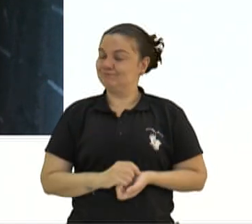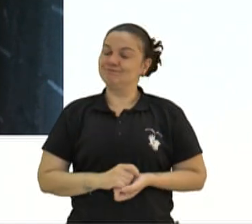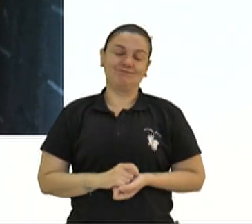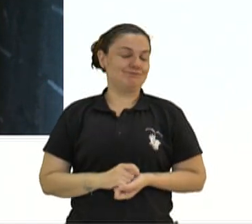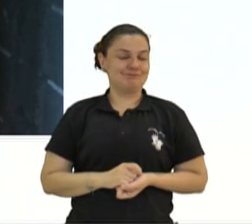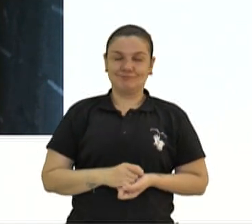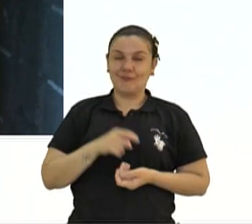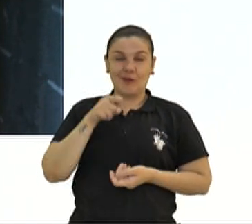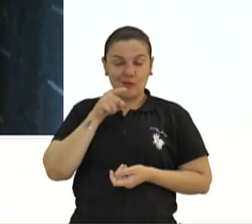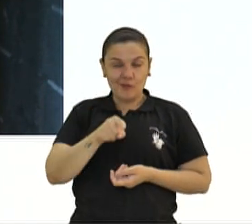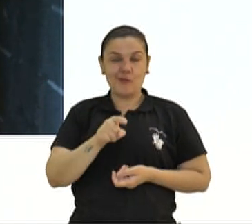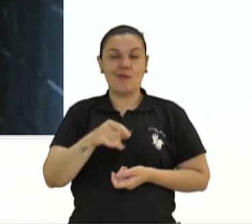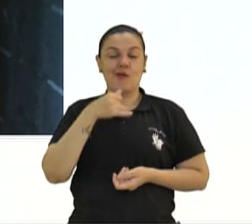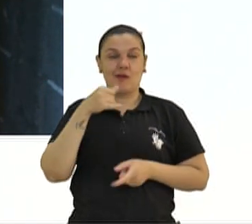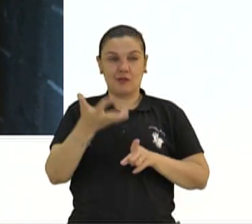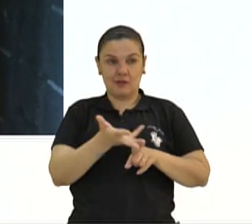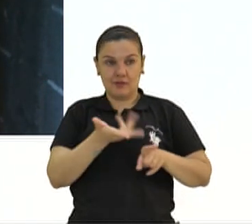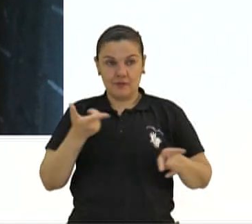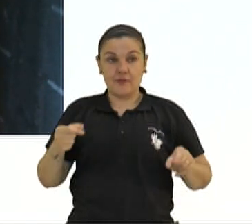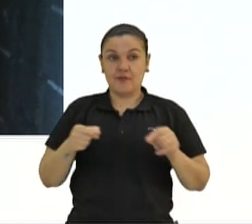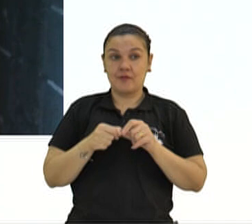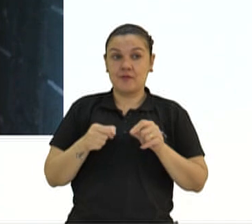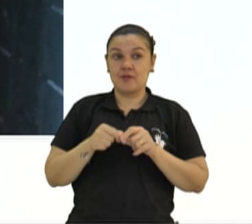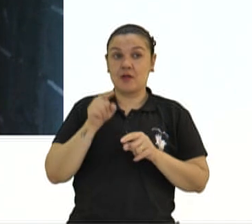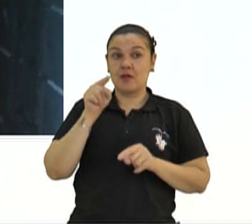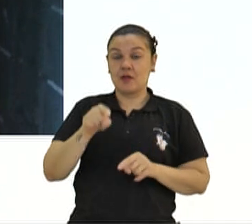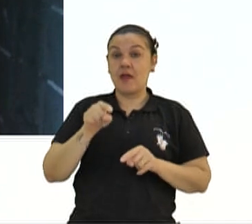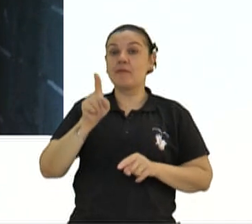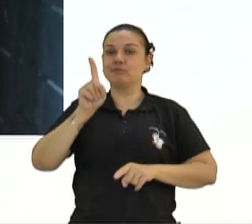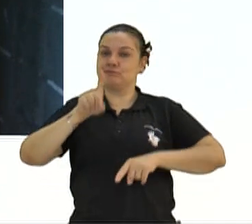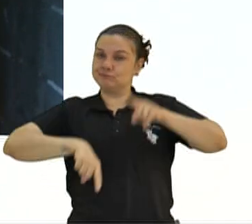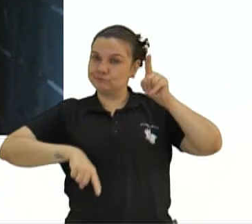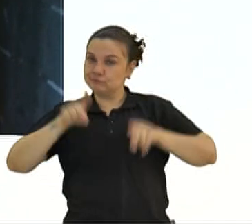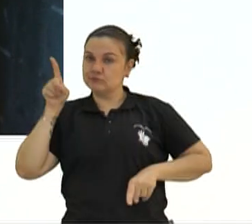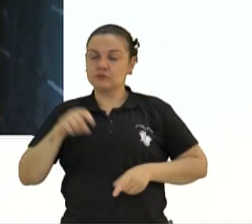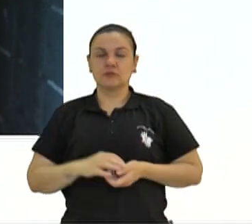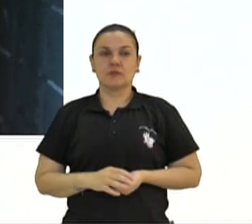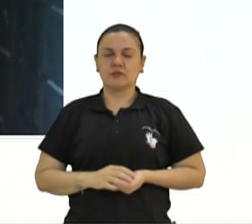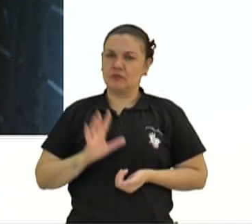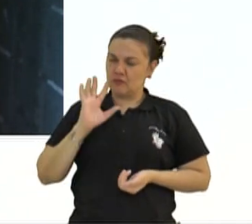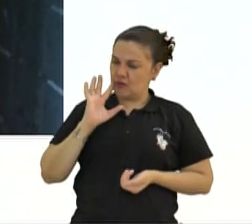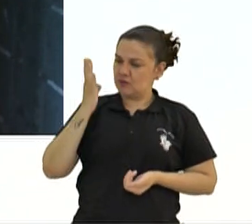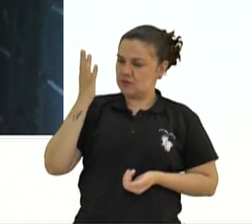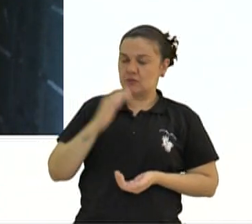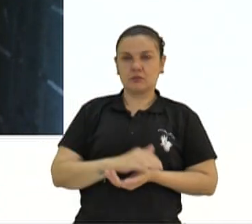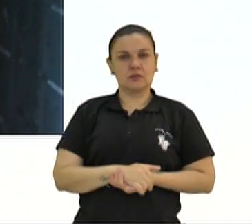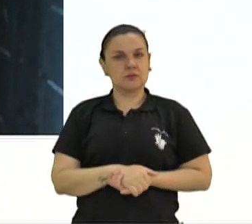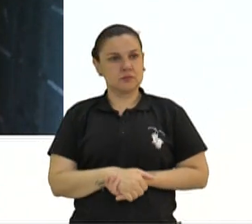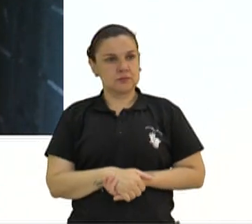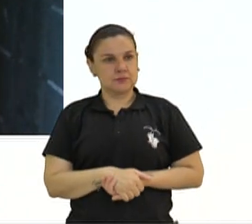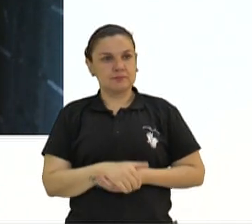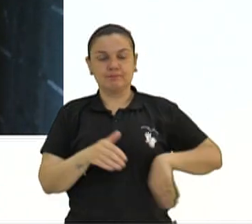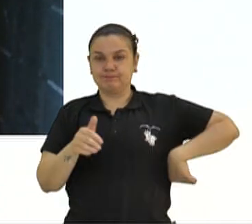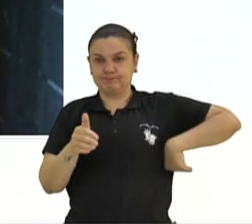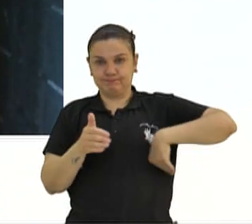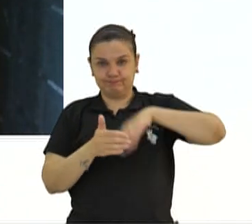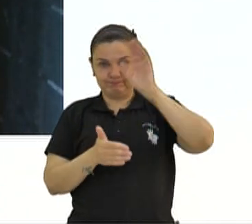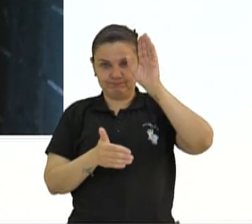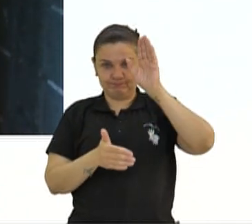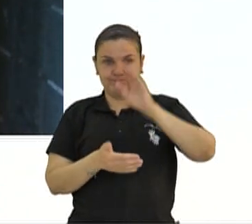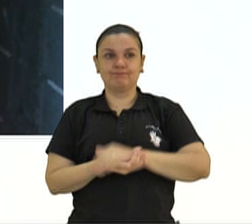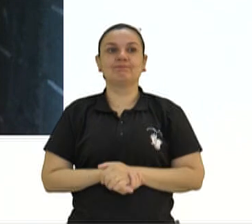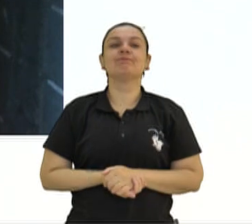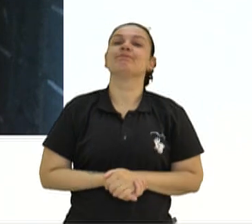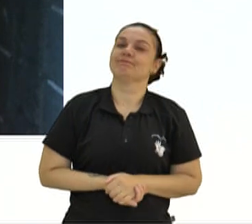forma de corrente que você deveria vender e fabricar seria a corrente alternada. O que aconteceu com ele? Não sei. Foi demitido.